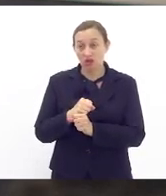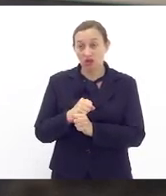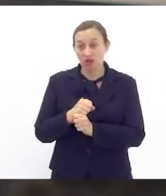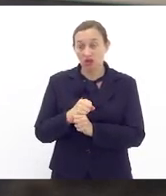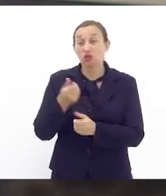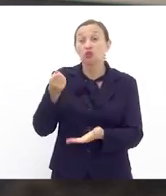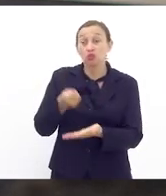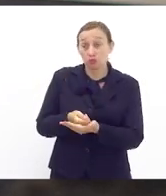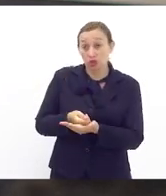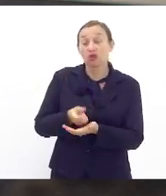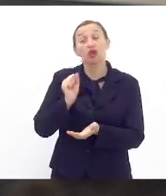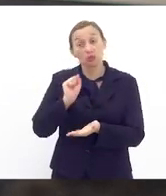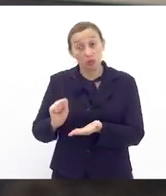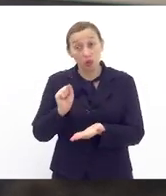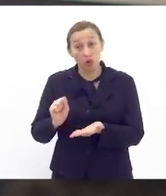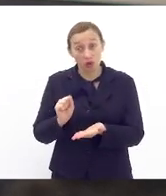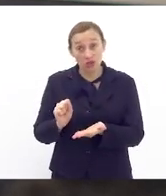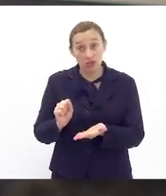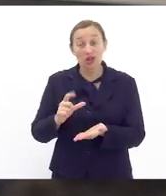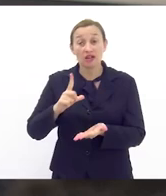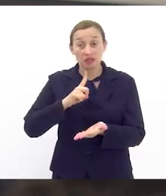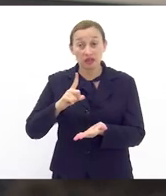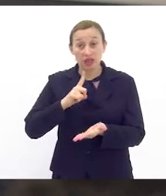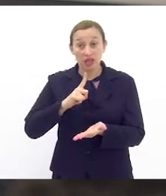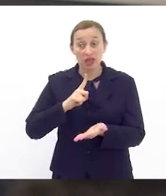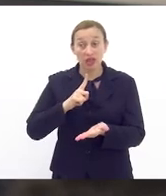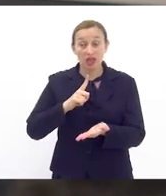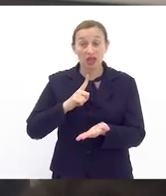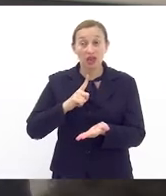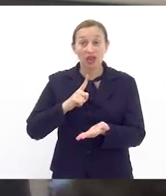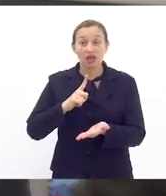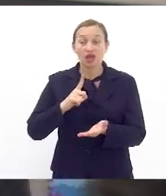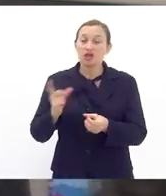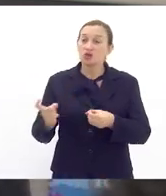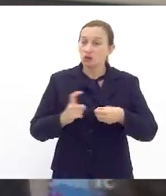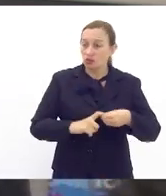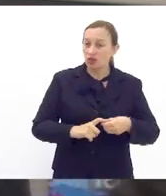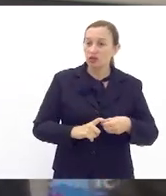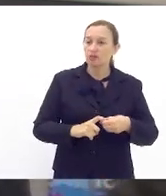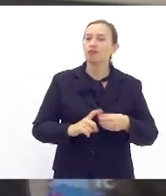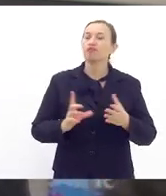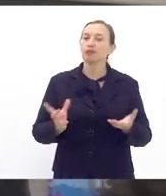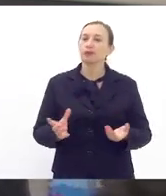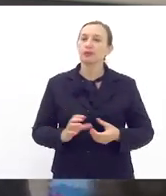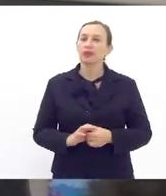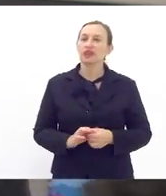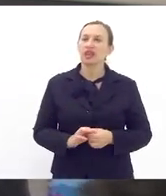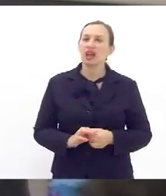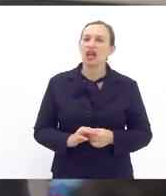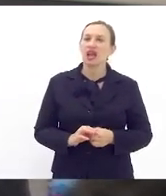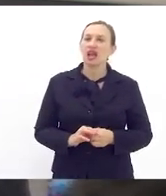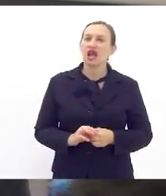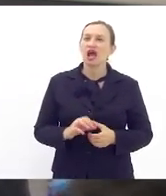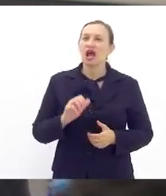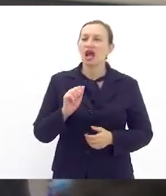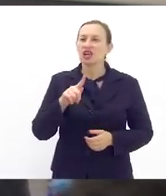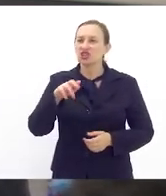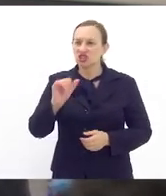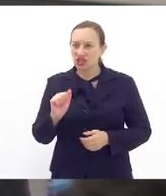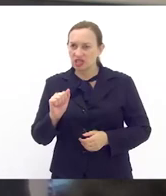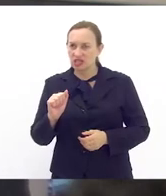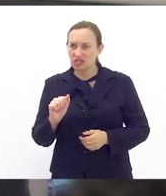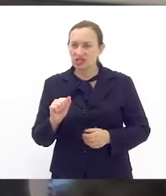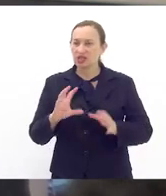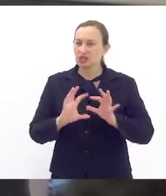e que a gente possa ter esse convênio esse convênio fundamental agência reguladora fique em Brasília não tem nenhum escritório